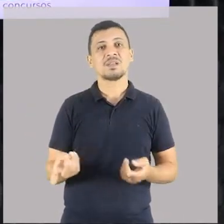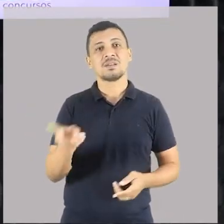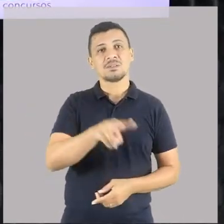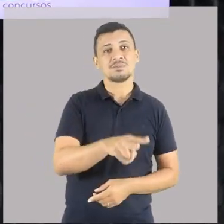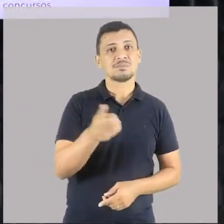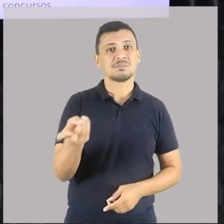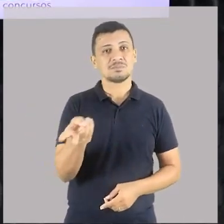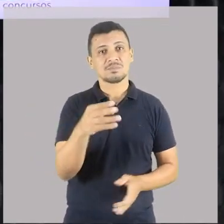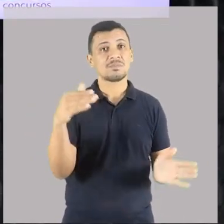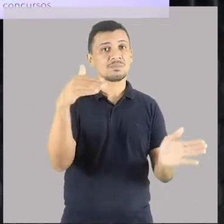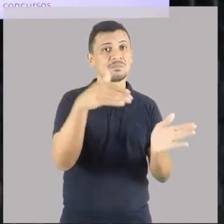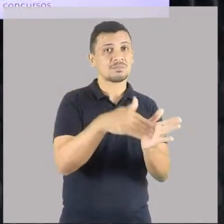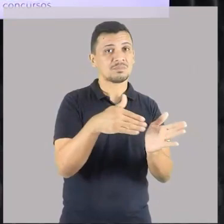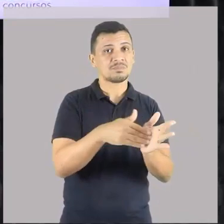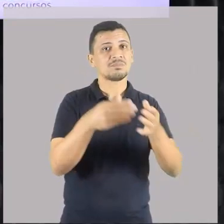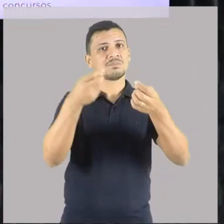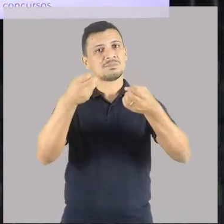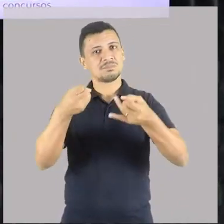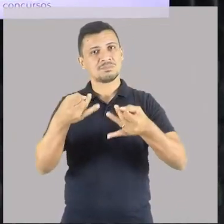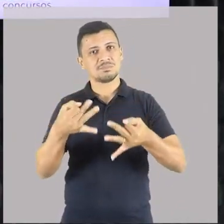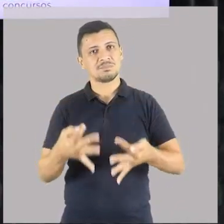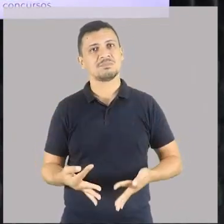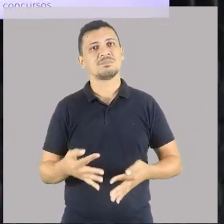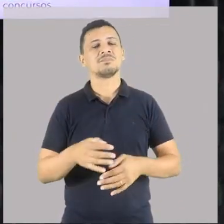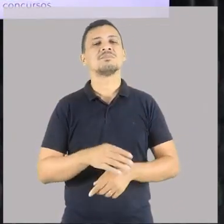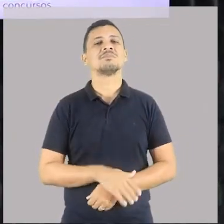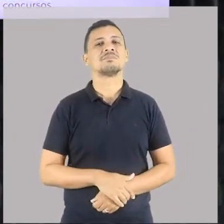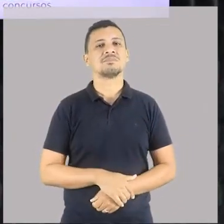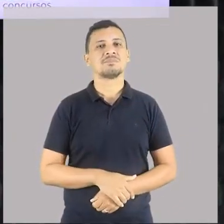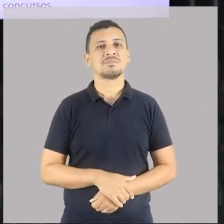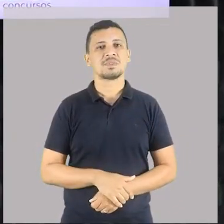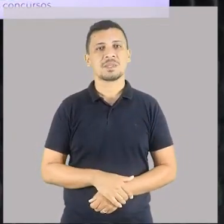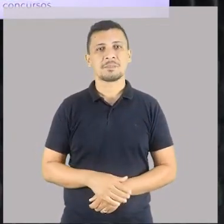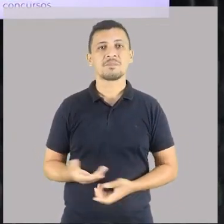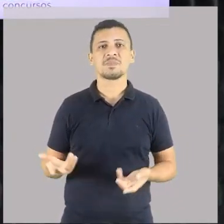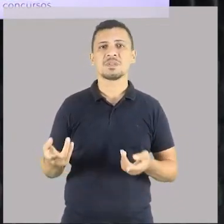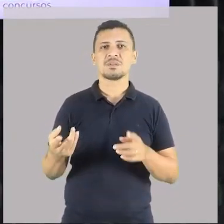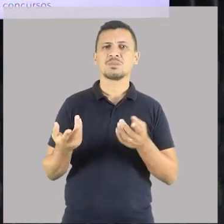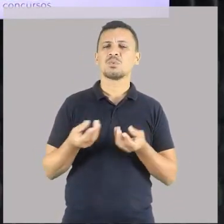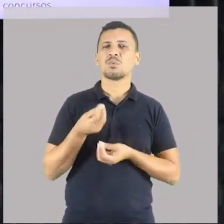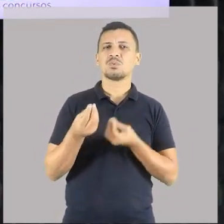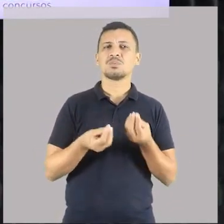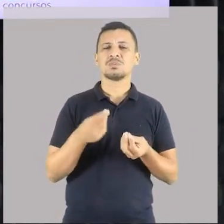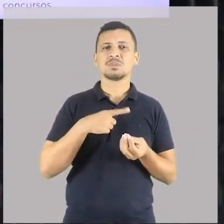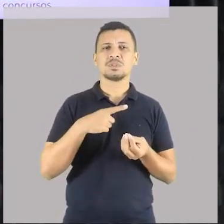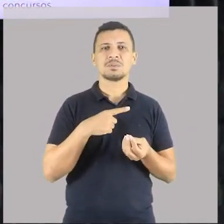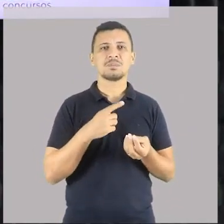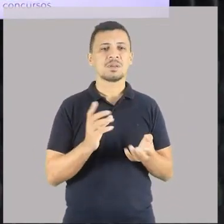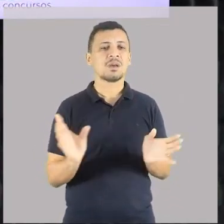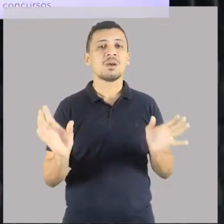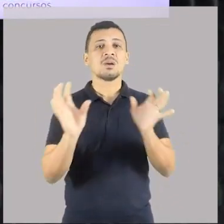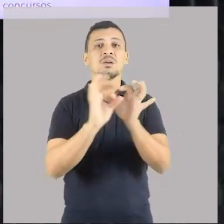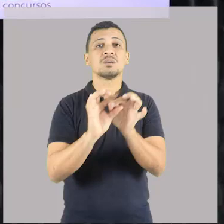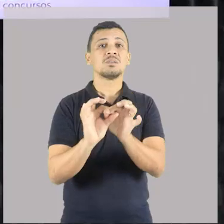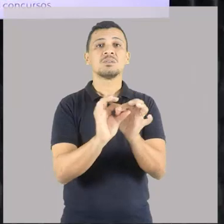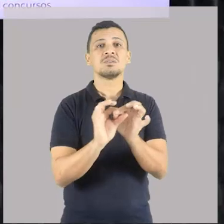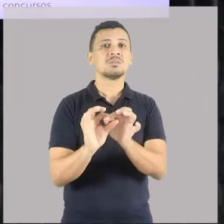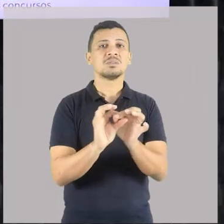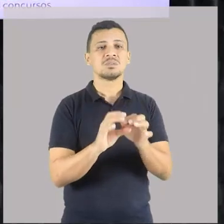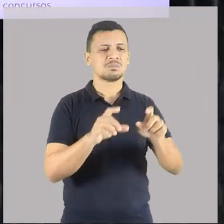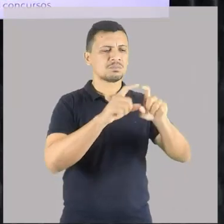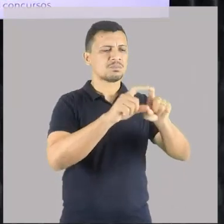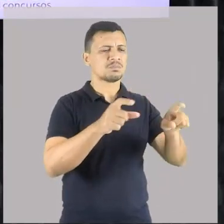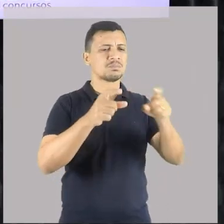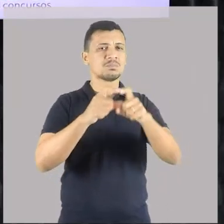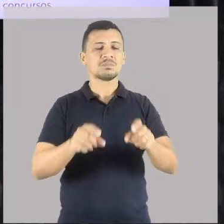alternância, conclusiva, conclusão, explicativa, explicação, certo? E nas subordinadas? Subordinadas substantivas,